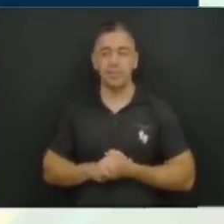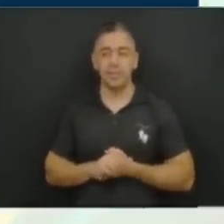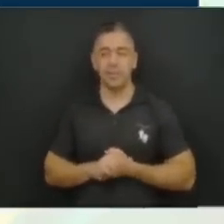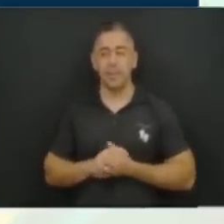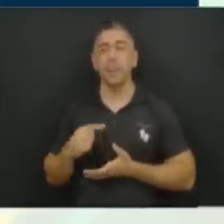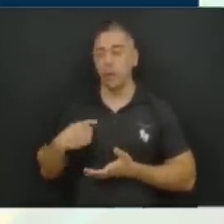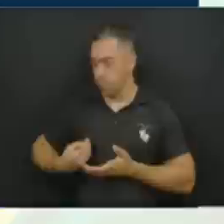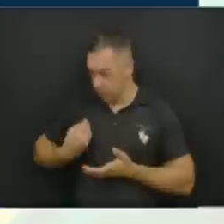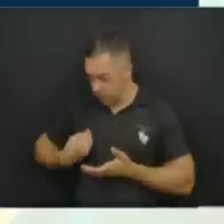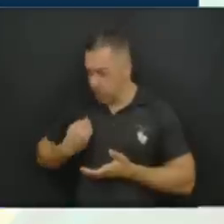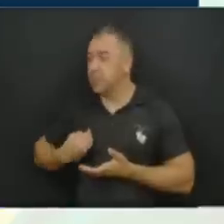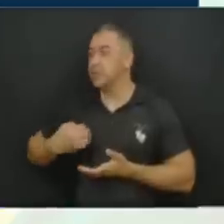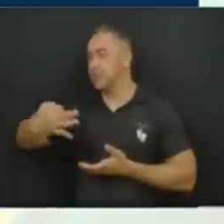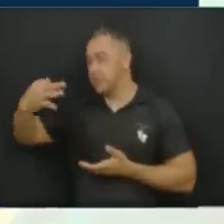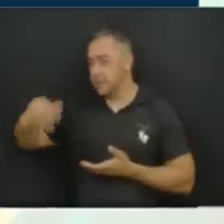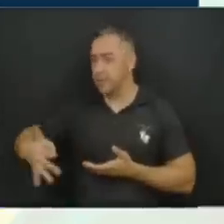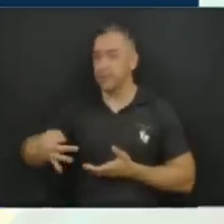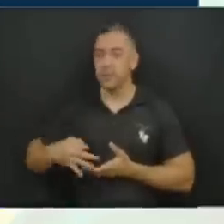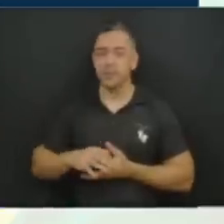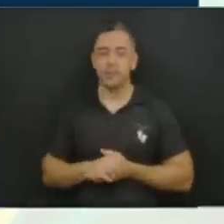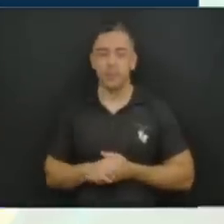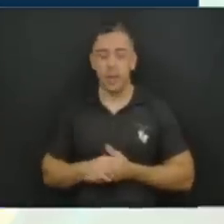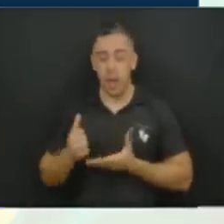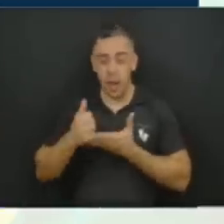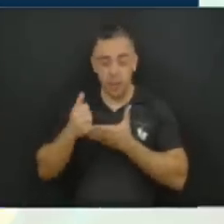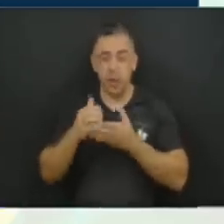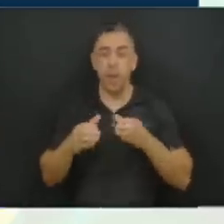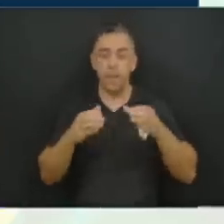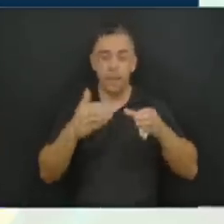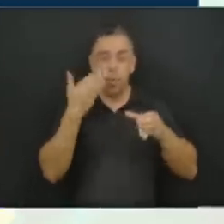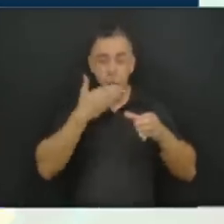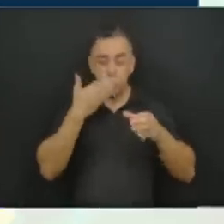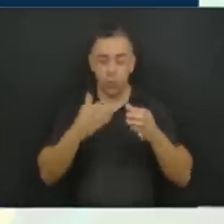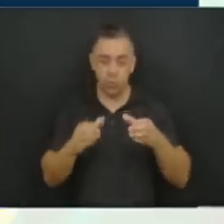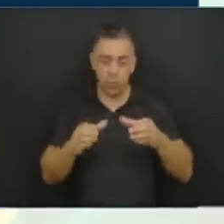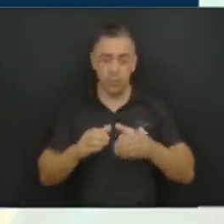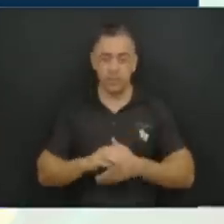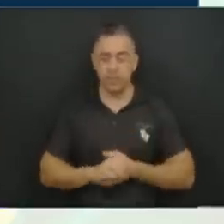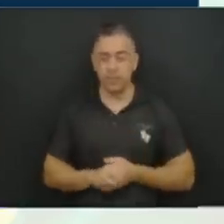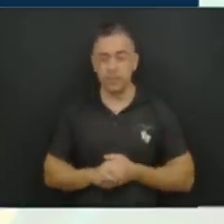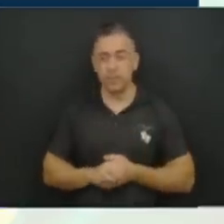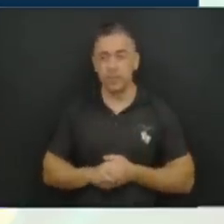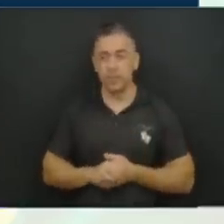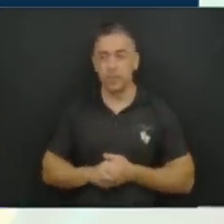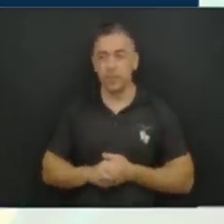eu estarei presente Com certeza absoluta levar um bolinho Inclusive a